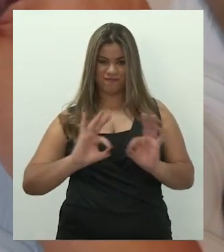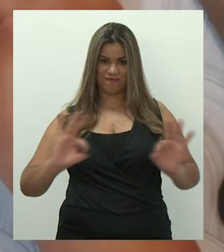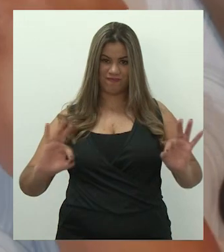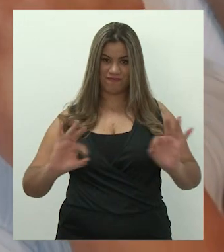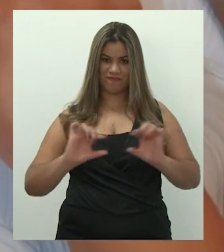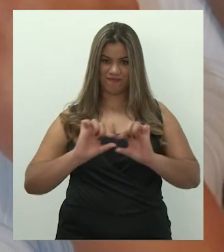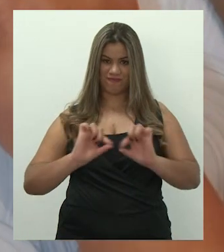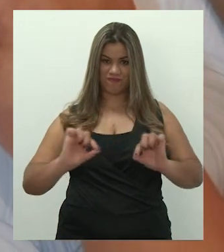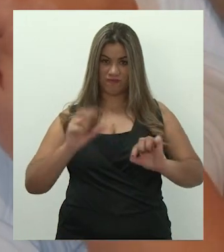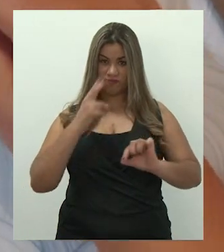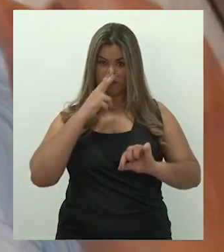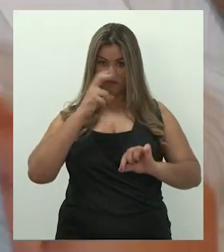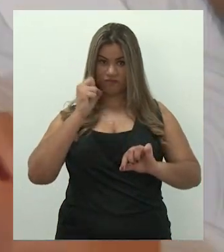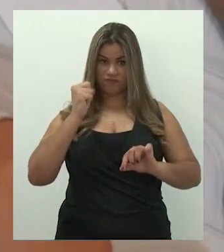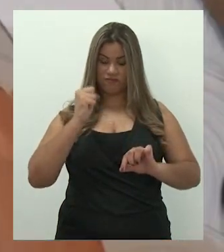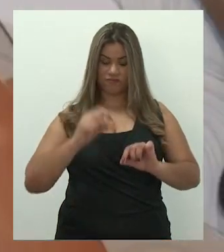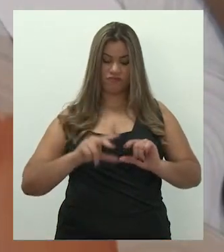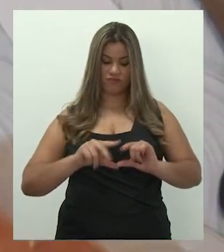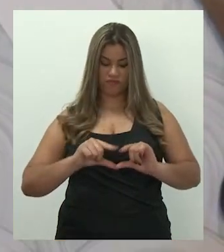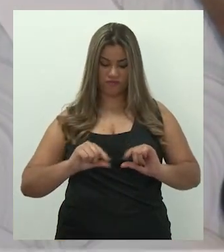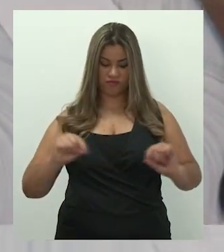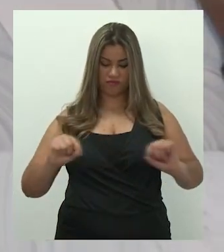vinco.